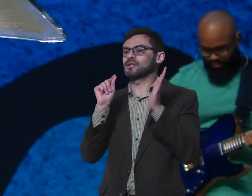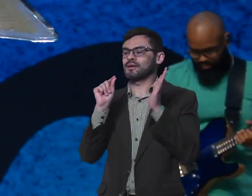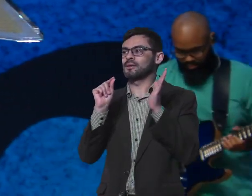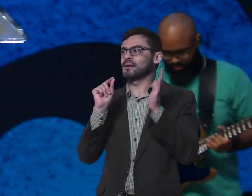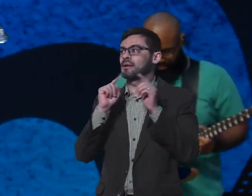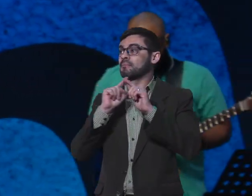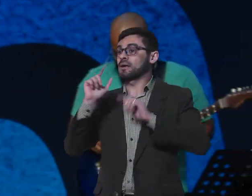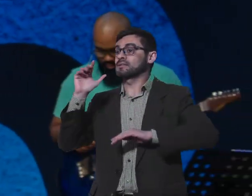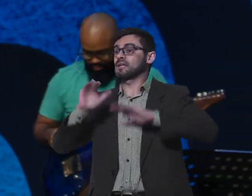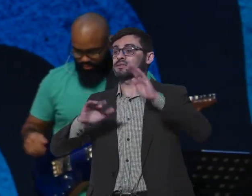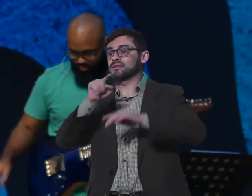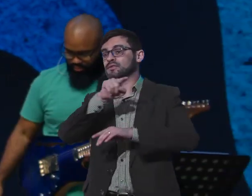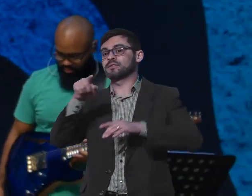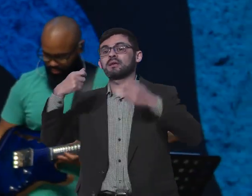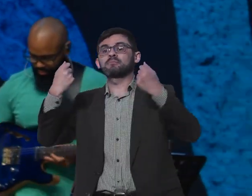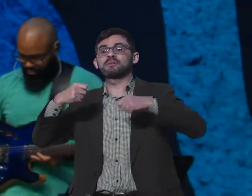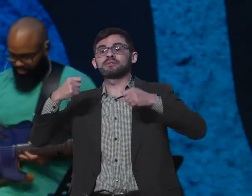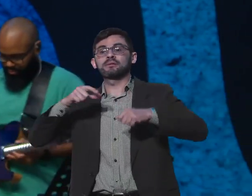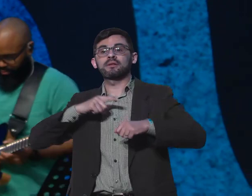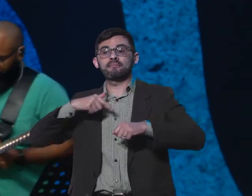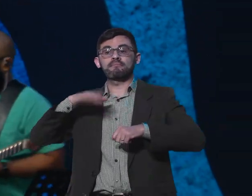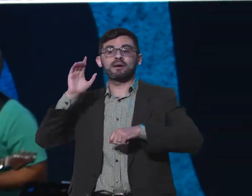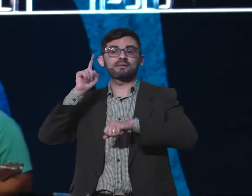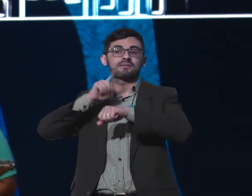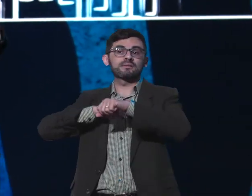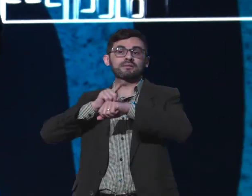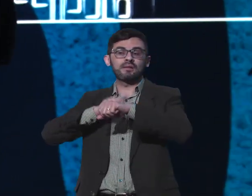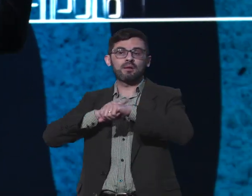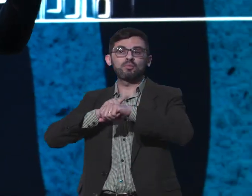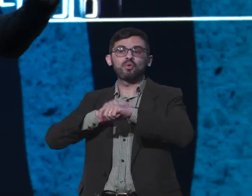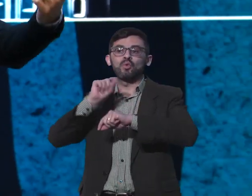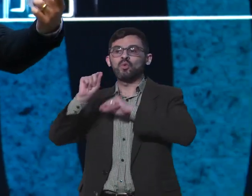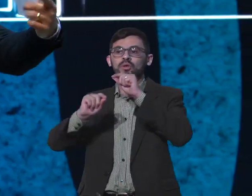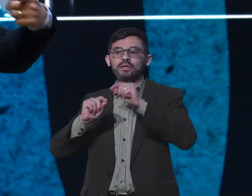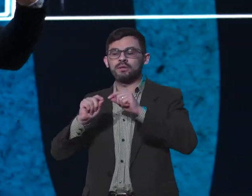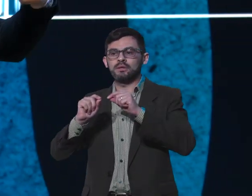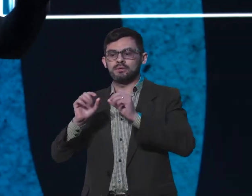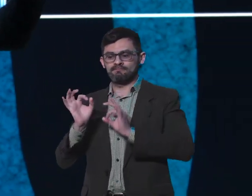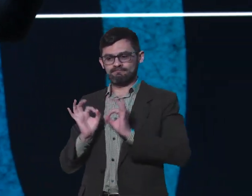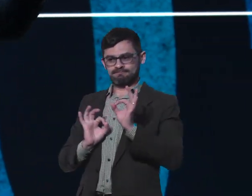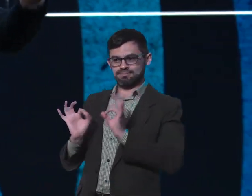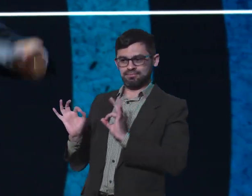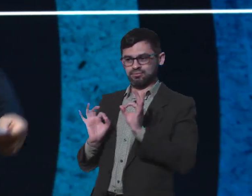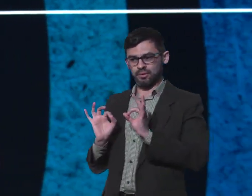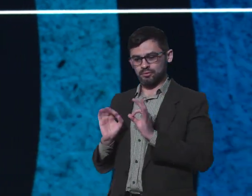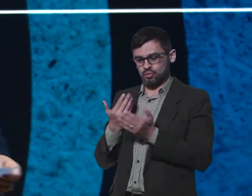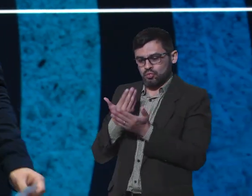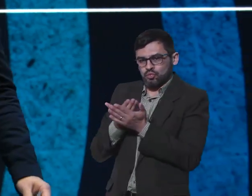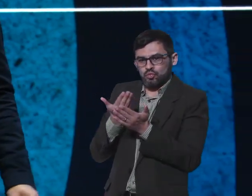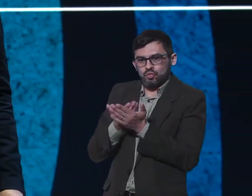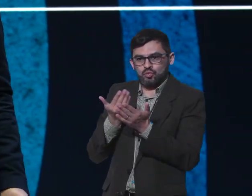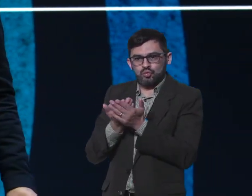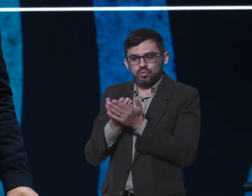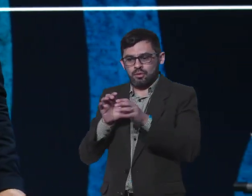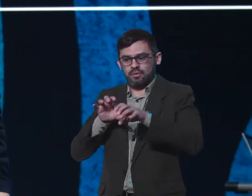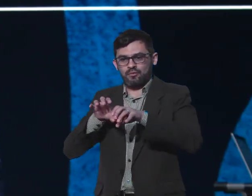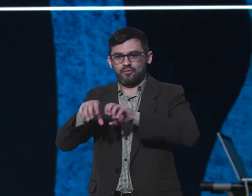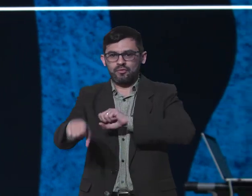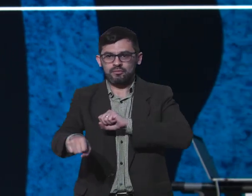mas talvez você precise dedicar mais tempo para o seu preparo, para a sua educação.